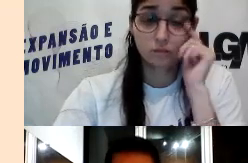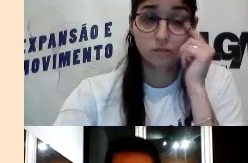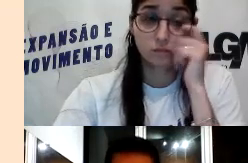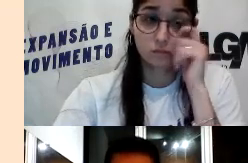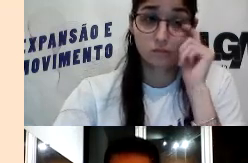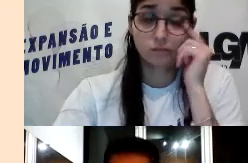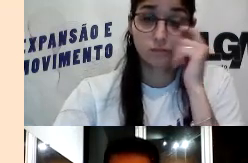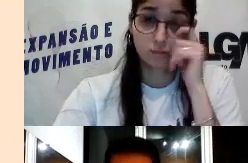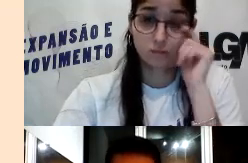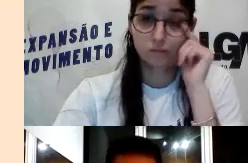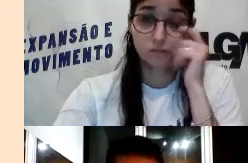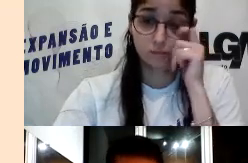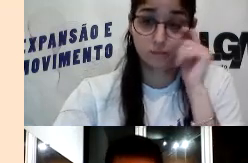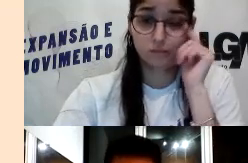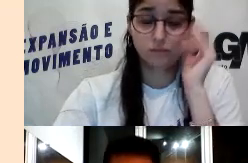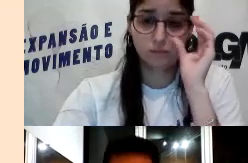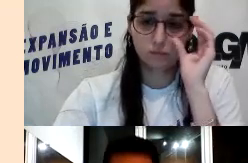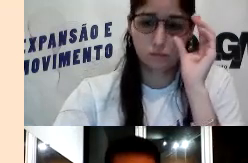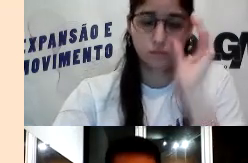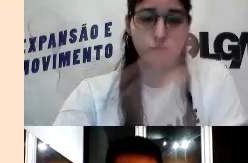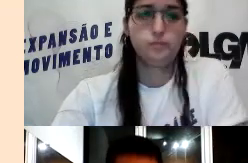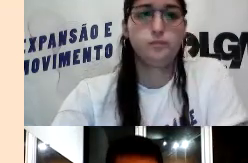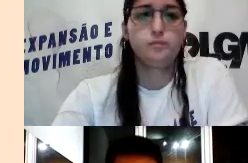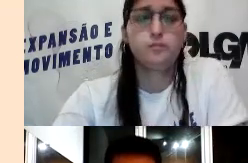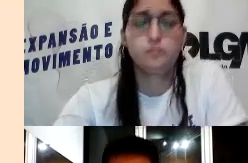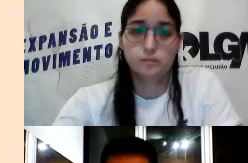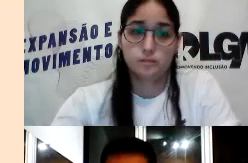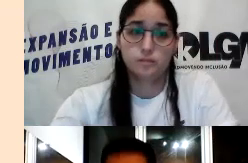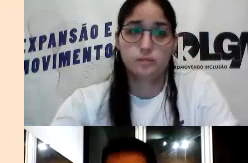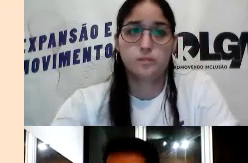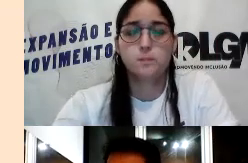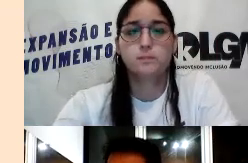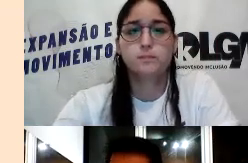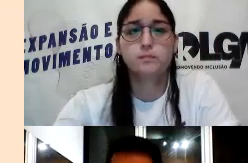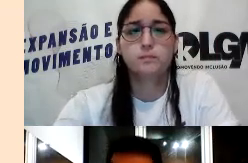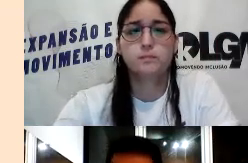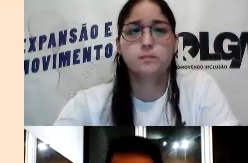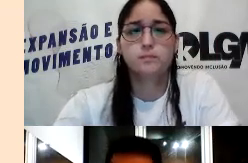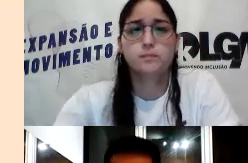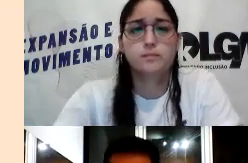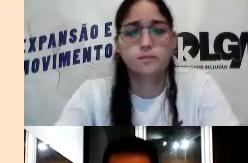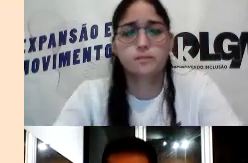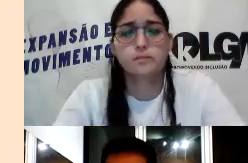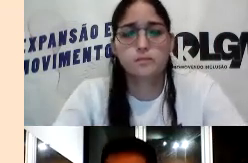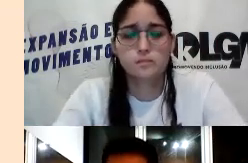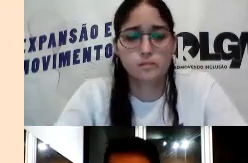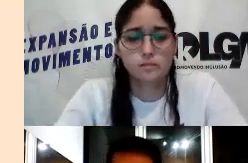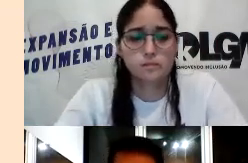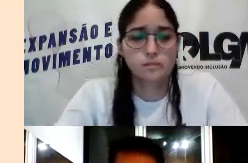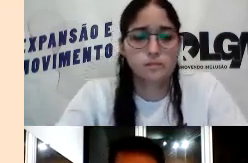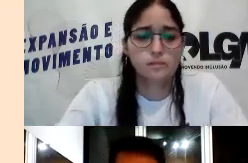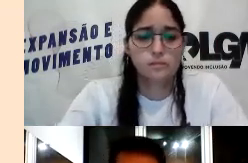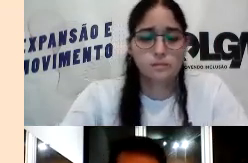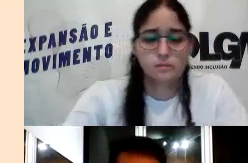Então, num ambiente que tinha um monte de gente em volta, vendo as reações deles, um ambiente inapropriado. O Felipe 2,